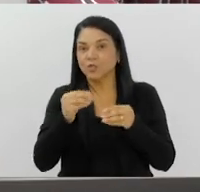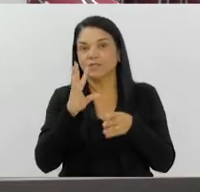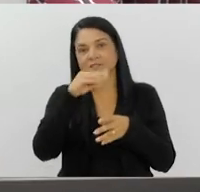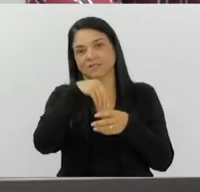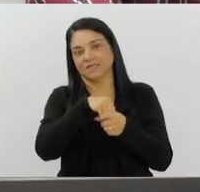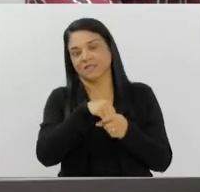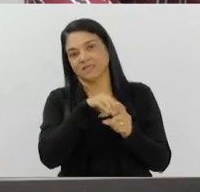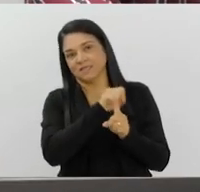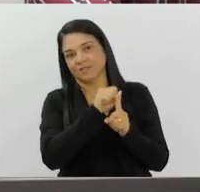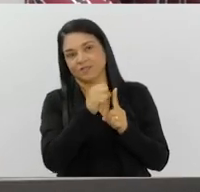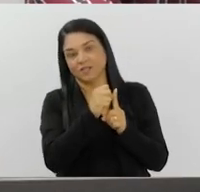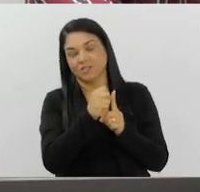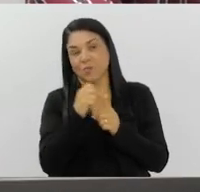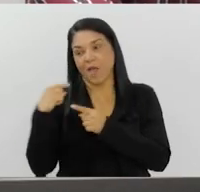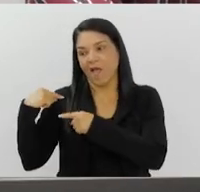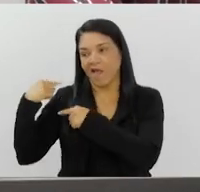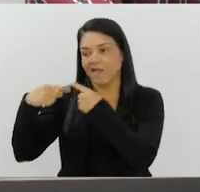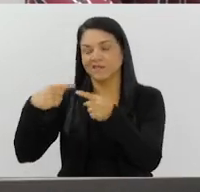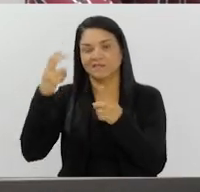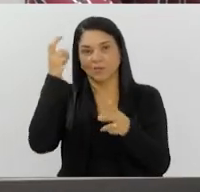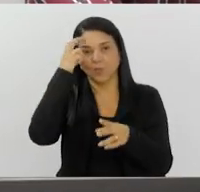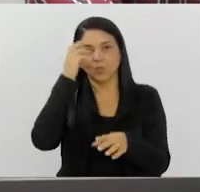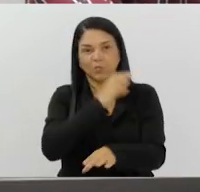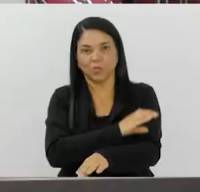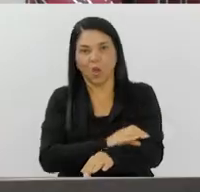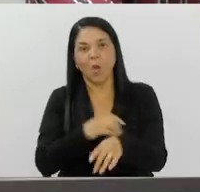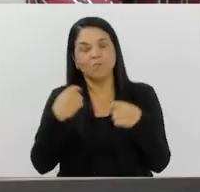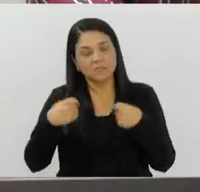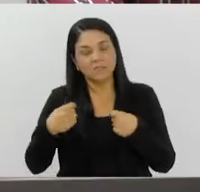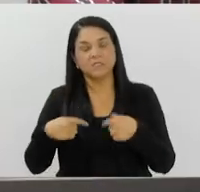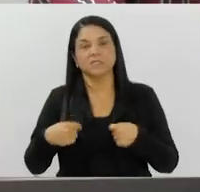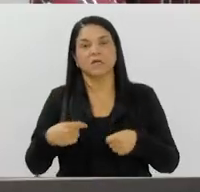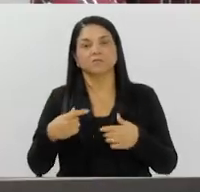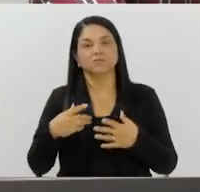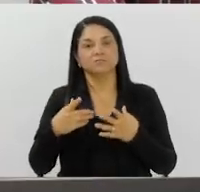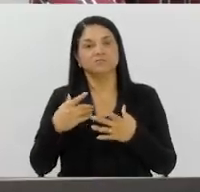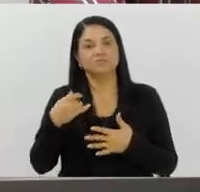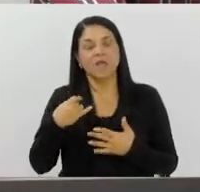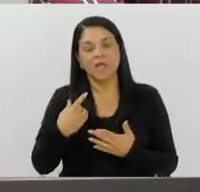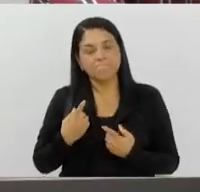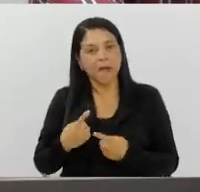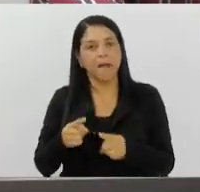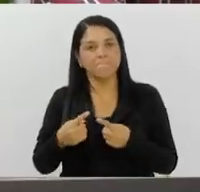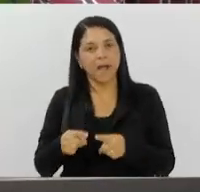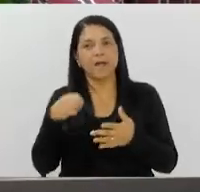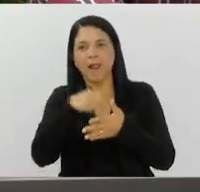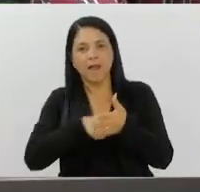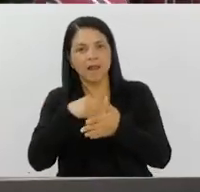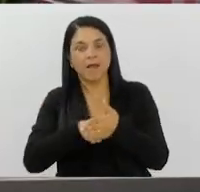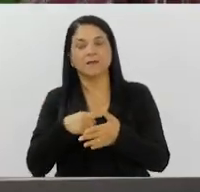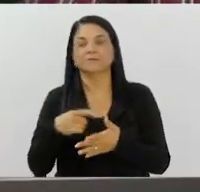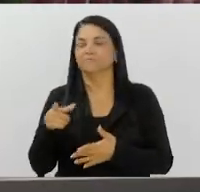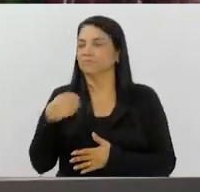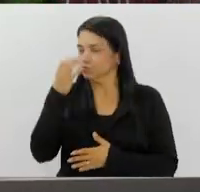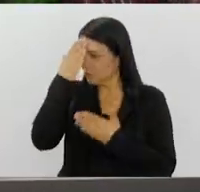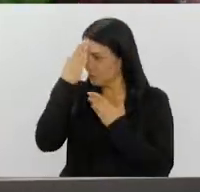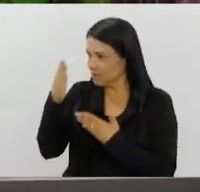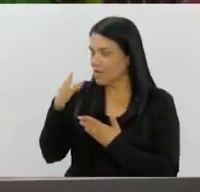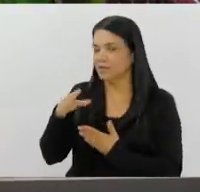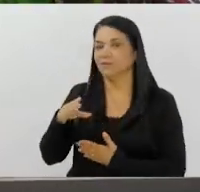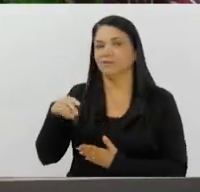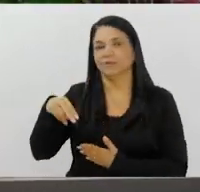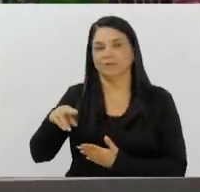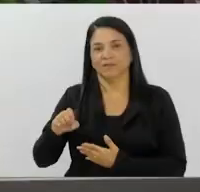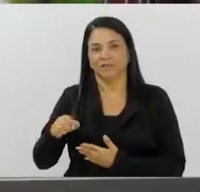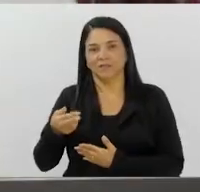herança cultural a gente tem que combater de várias formas negro algum como sempre brilhante sem mais delongas porque eu